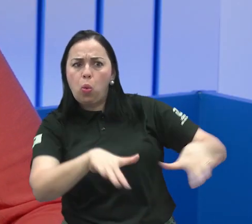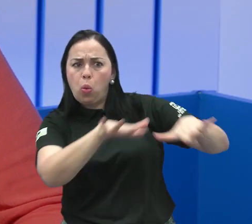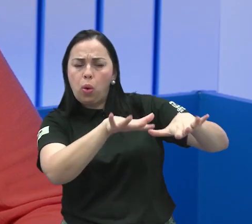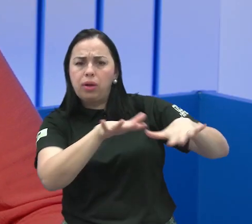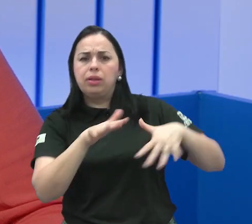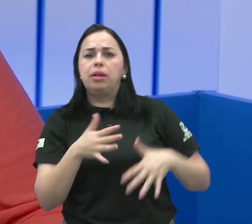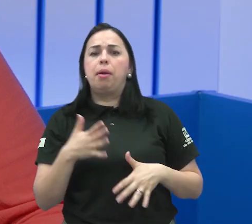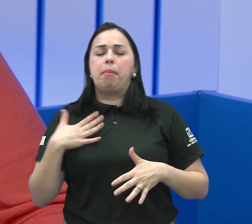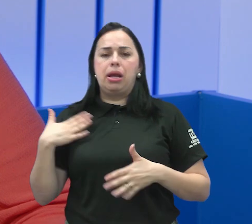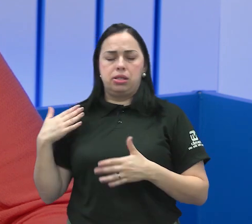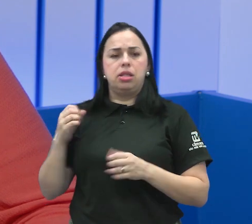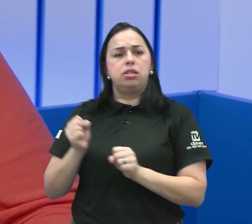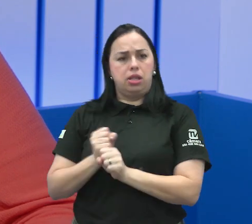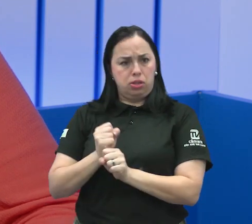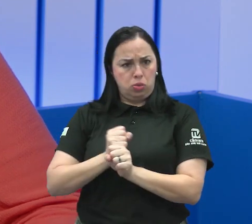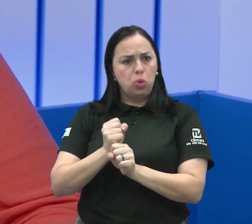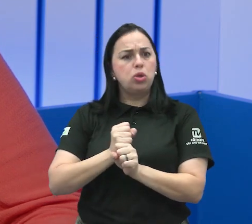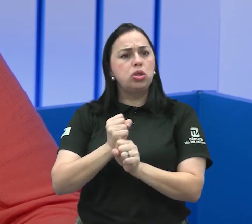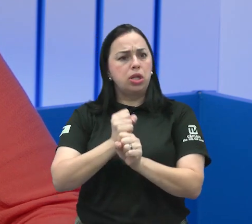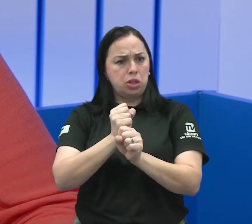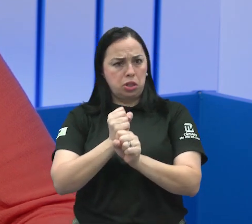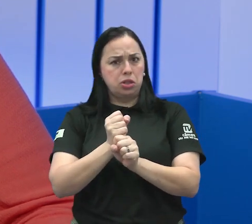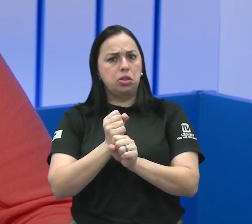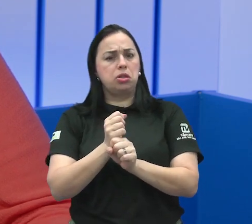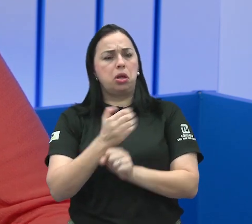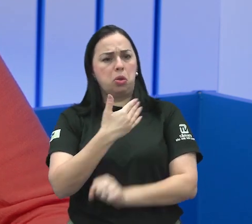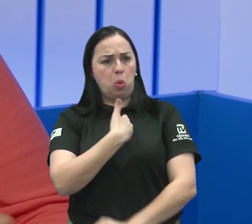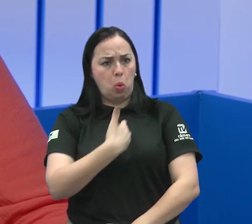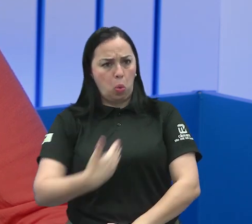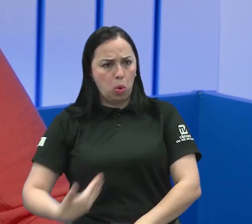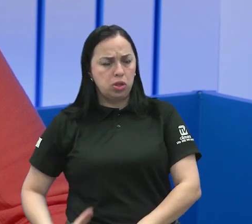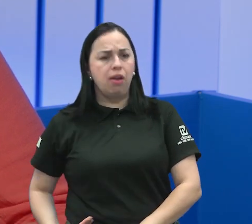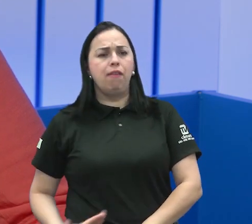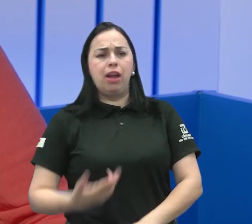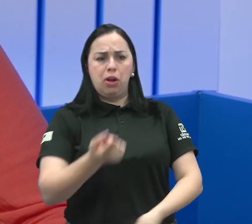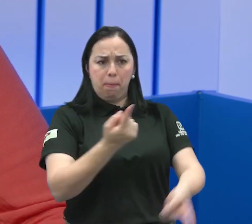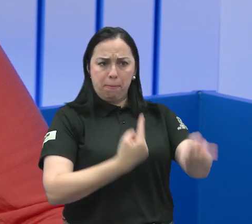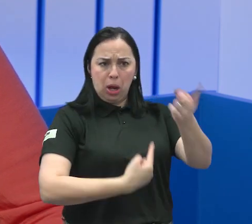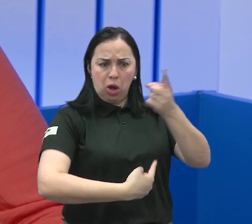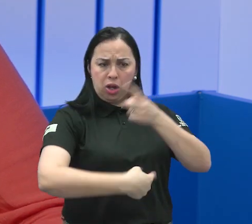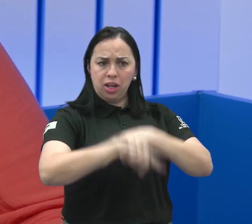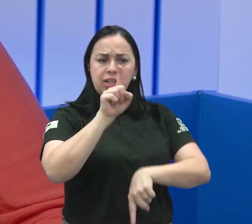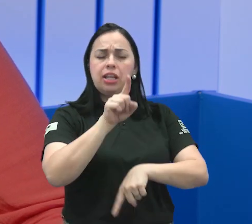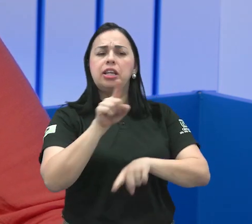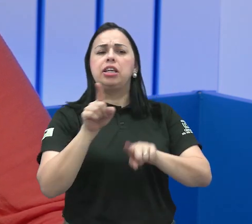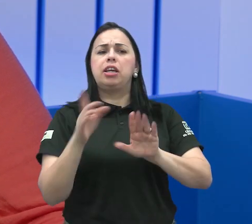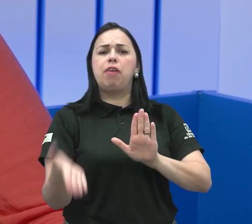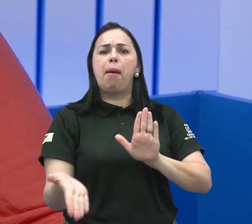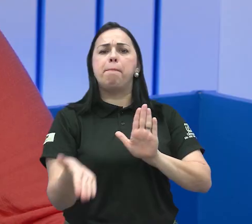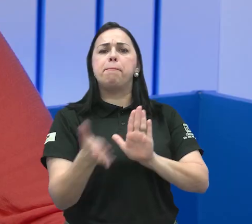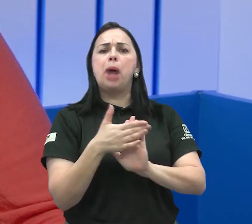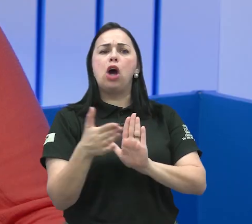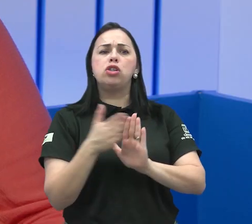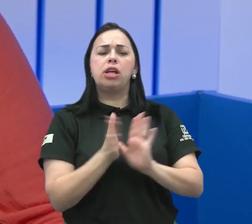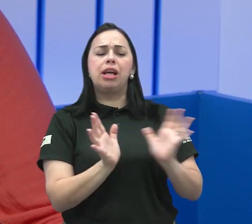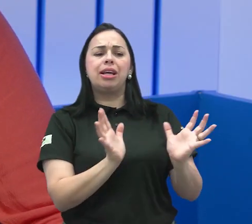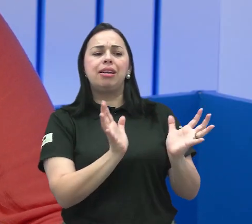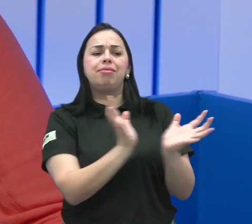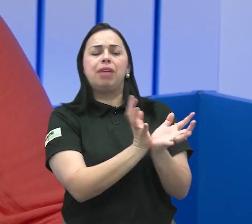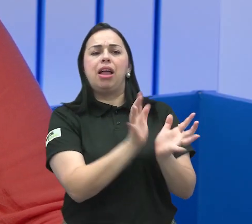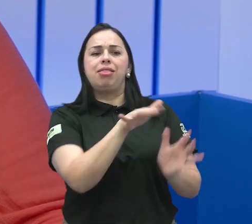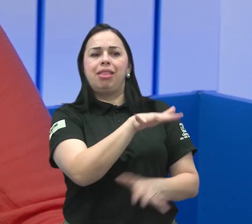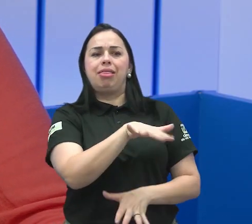últimos anos, a gente tem acompanhado, sim, uma série de governos progressistas que vão trazer a pauta